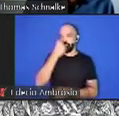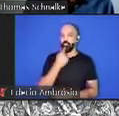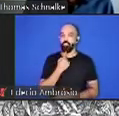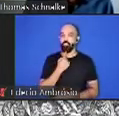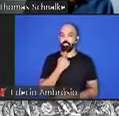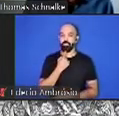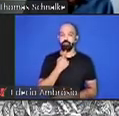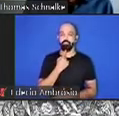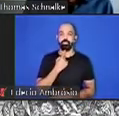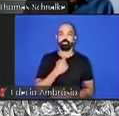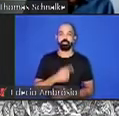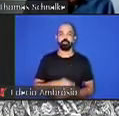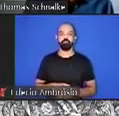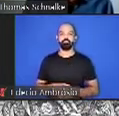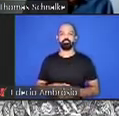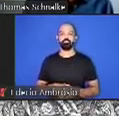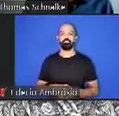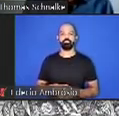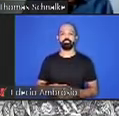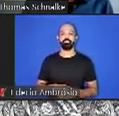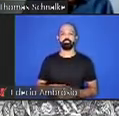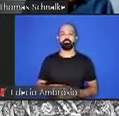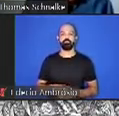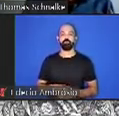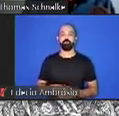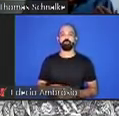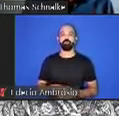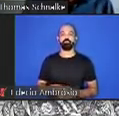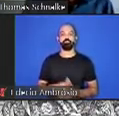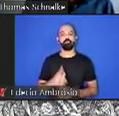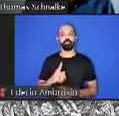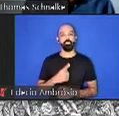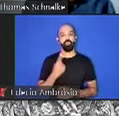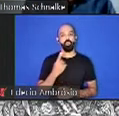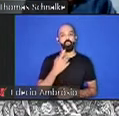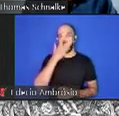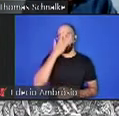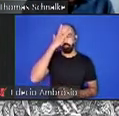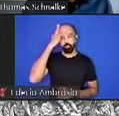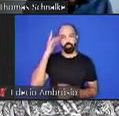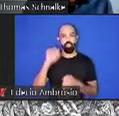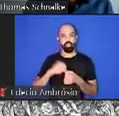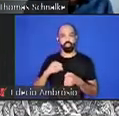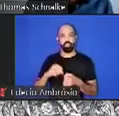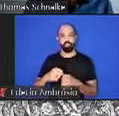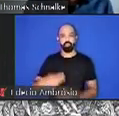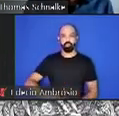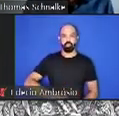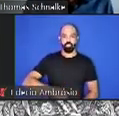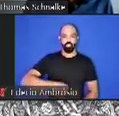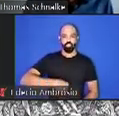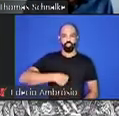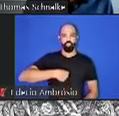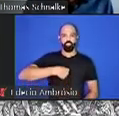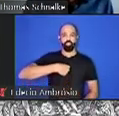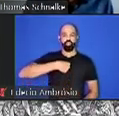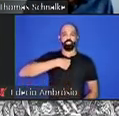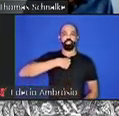E nós temos aqui uma pessoa que está fazendo a dissecção